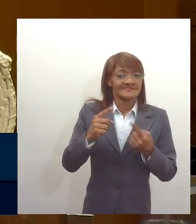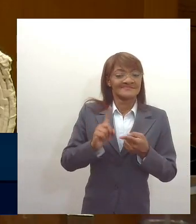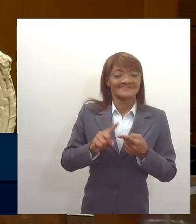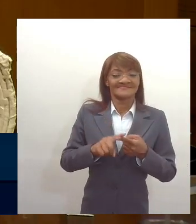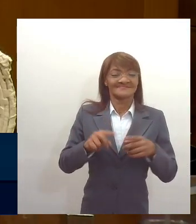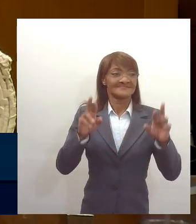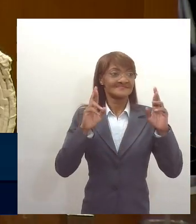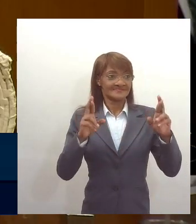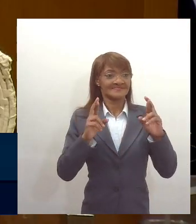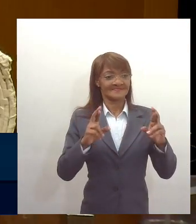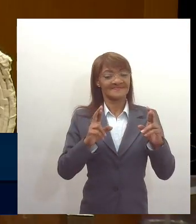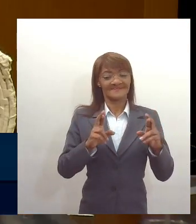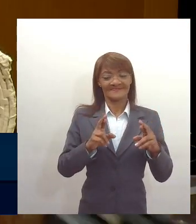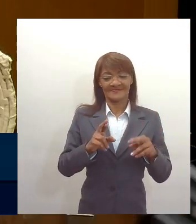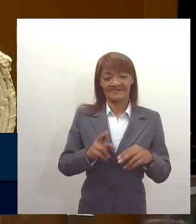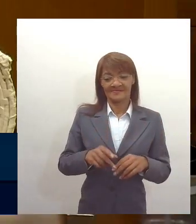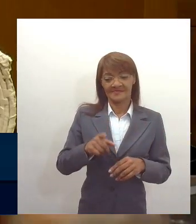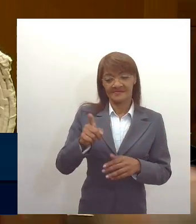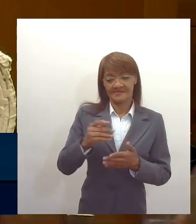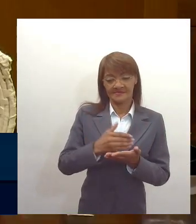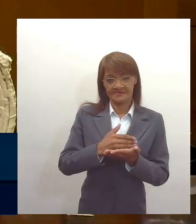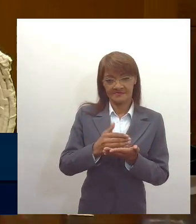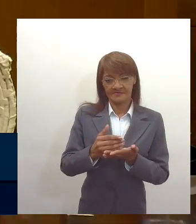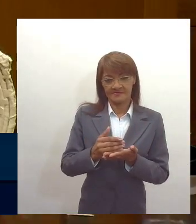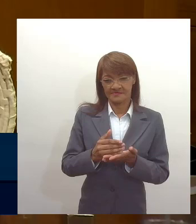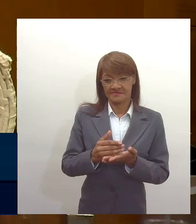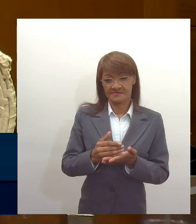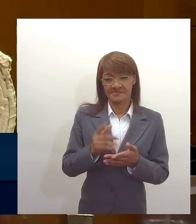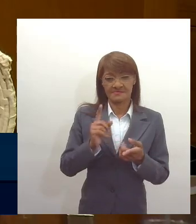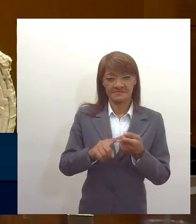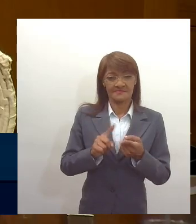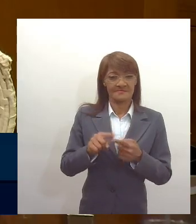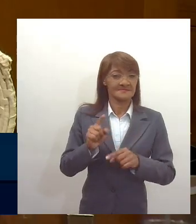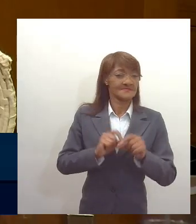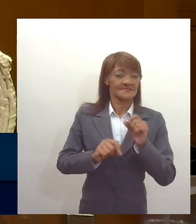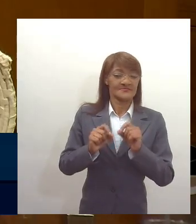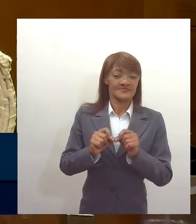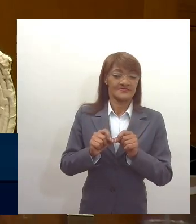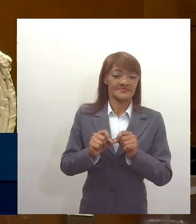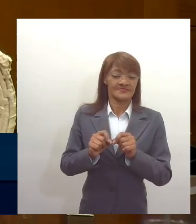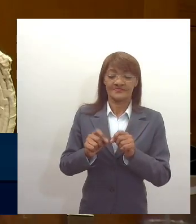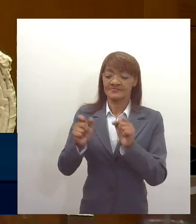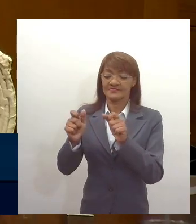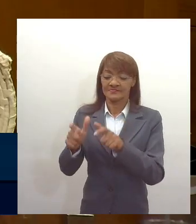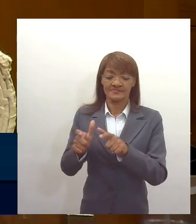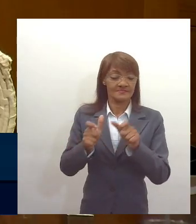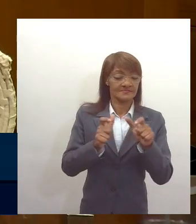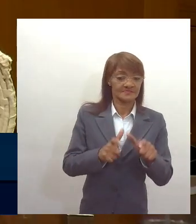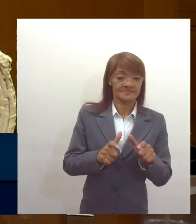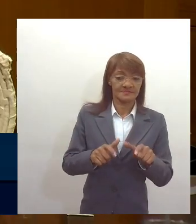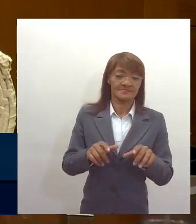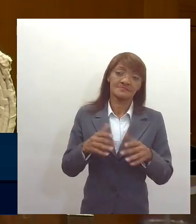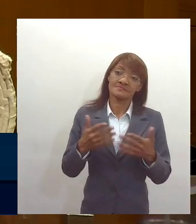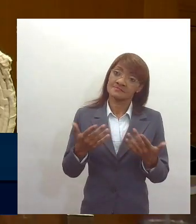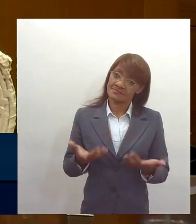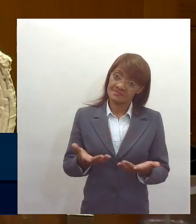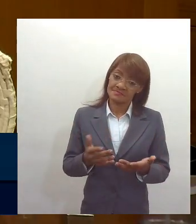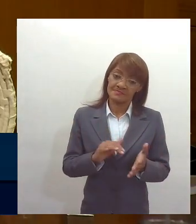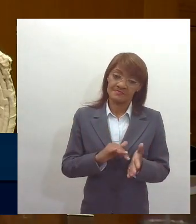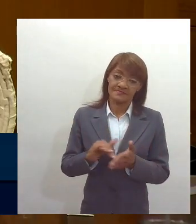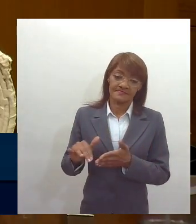título deles, né, tanto do assentamento, tanto quanto da comunidade quilombola. Também, senhor presidente,